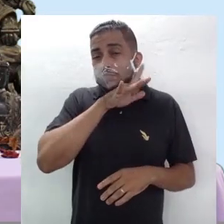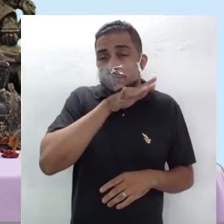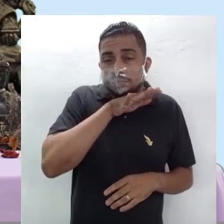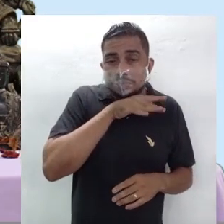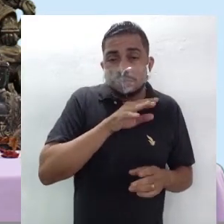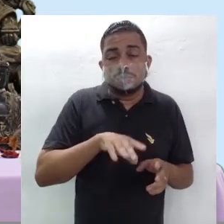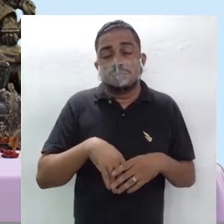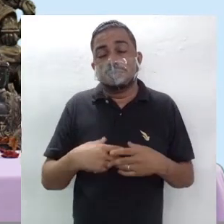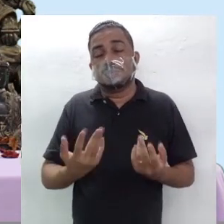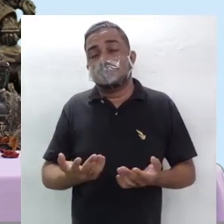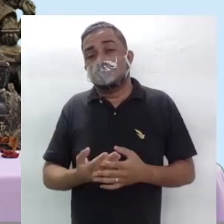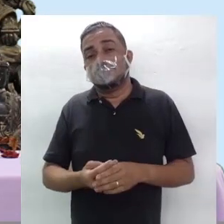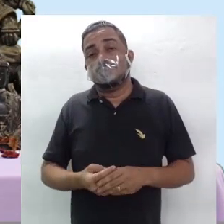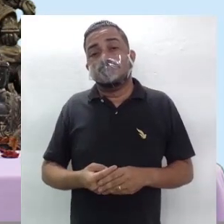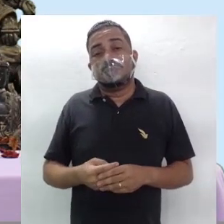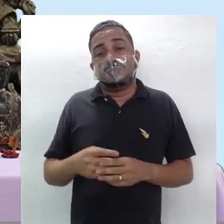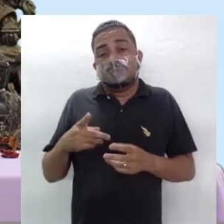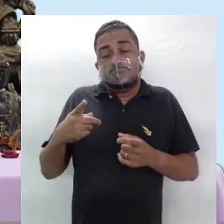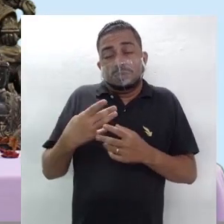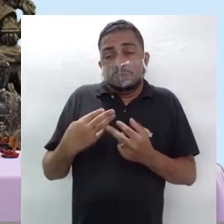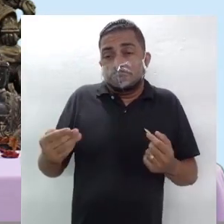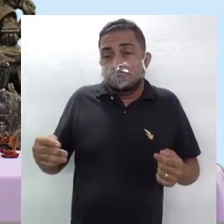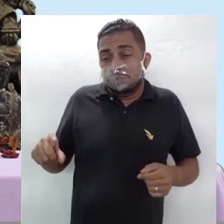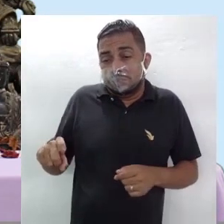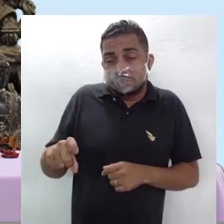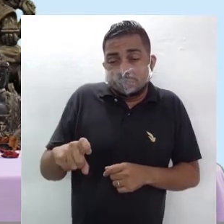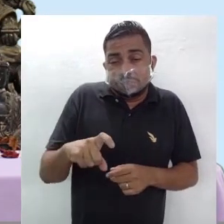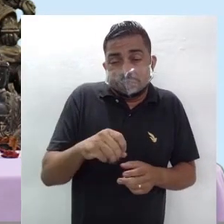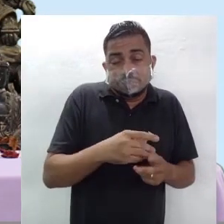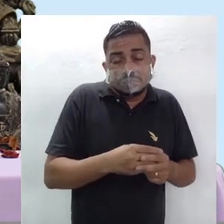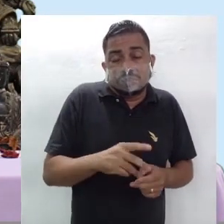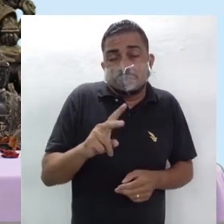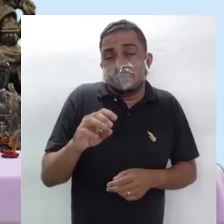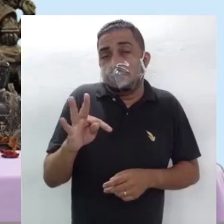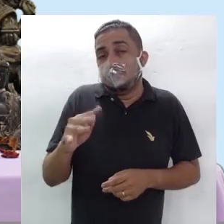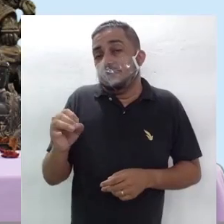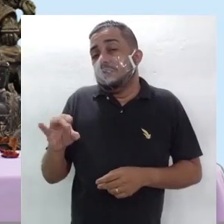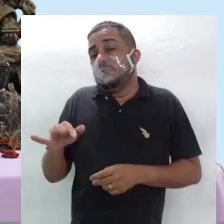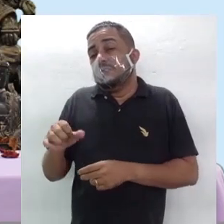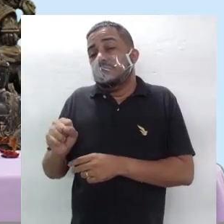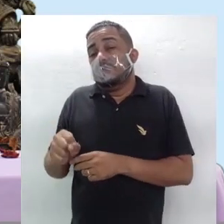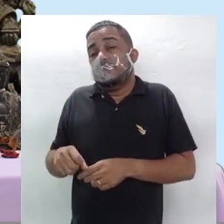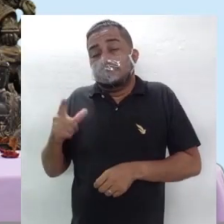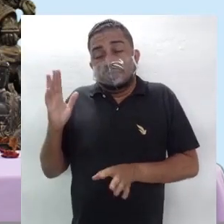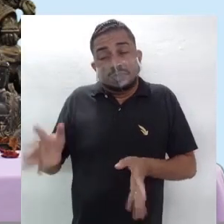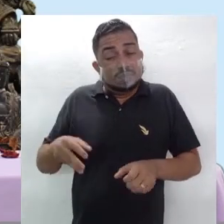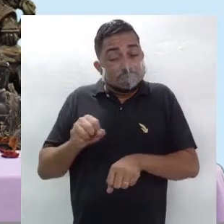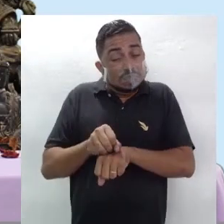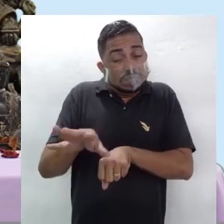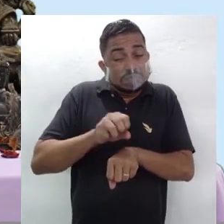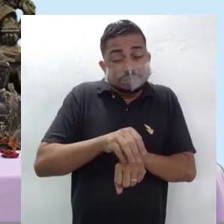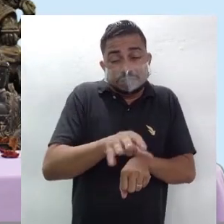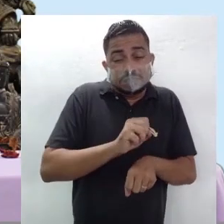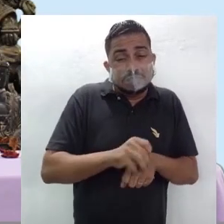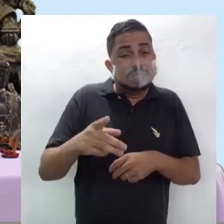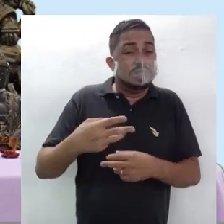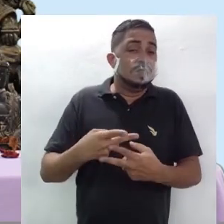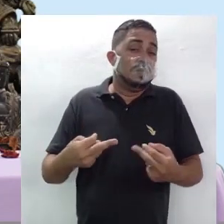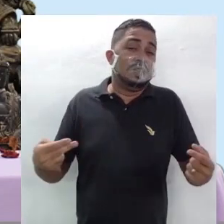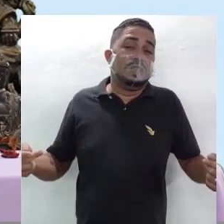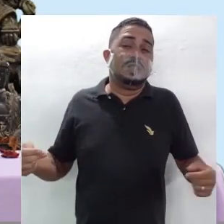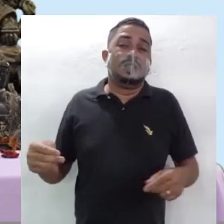a animais, ou no caso aí de insetos, que a gente chama de vetores, que vão